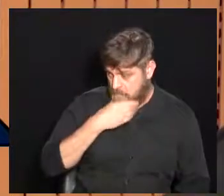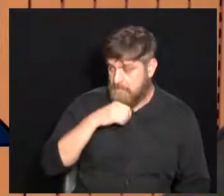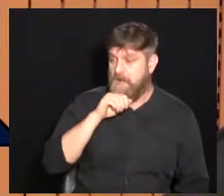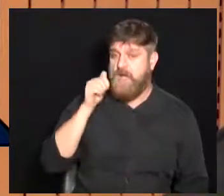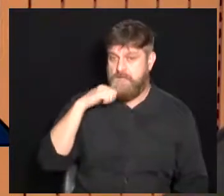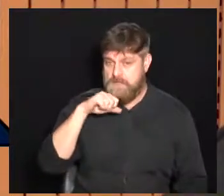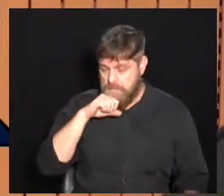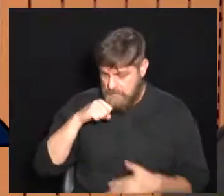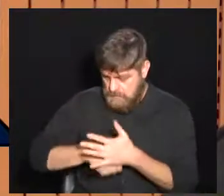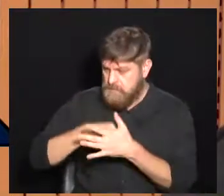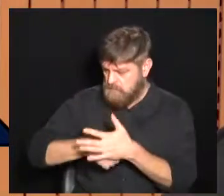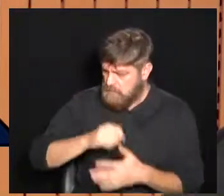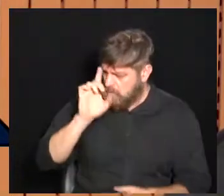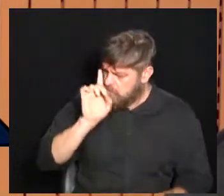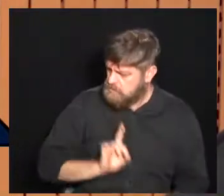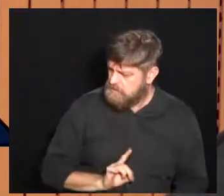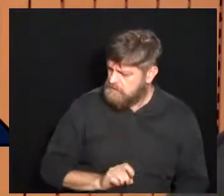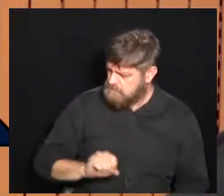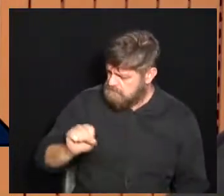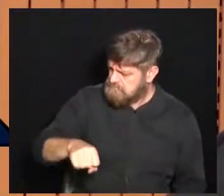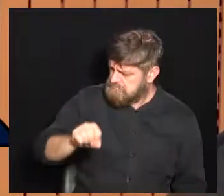estão lutando pelos seus direitos.